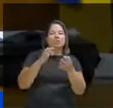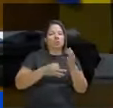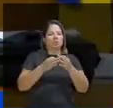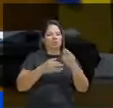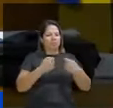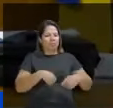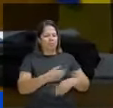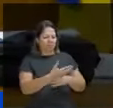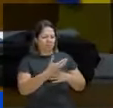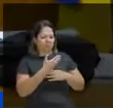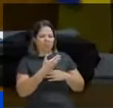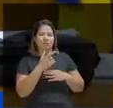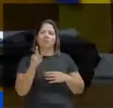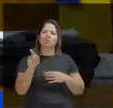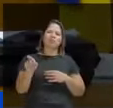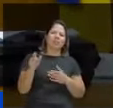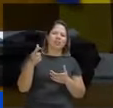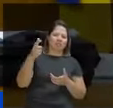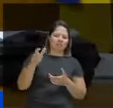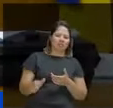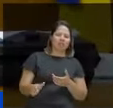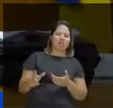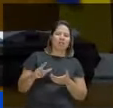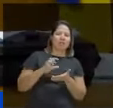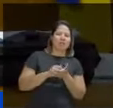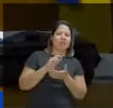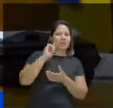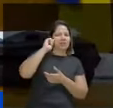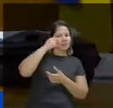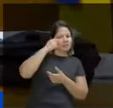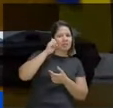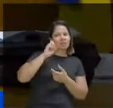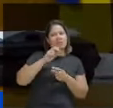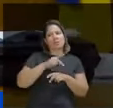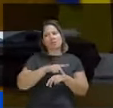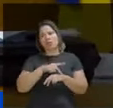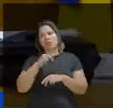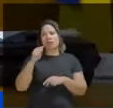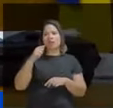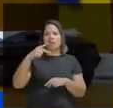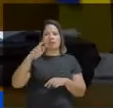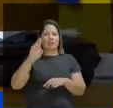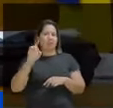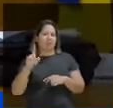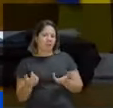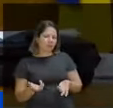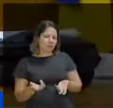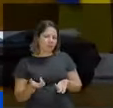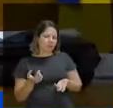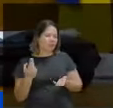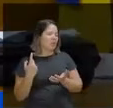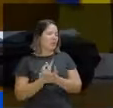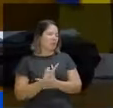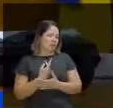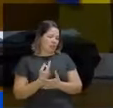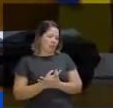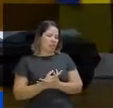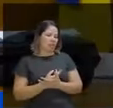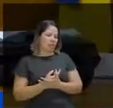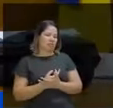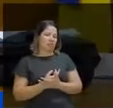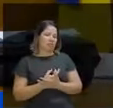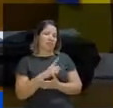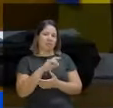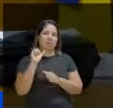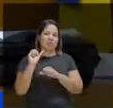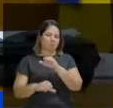né, um registro por conta, né, da raça erroneamente declarada, ele pode lançar mão